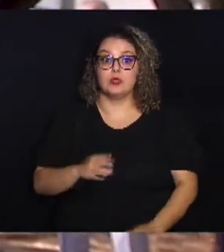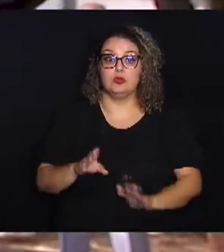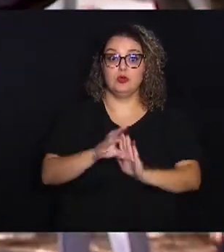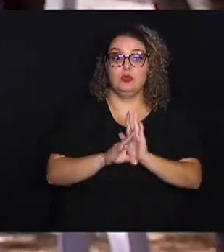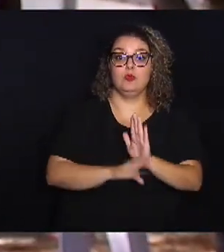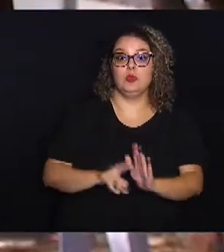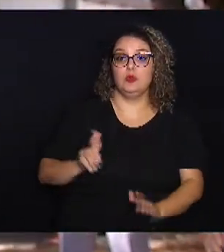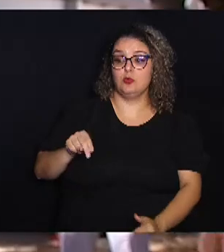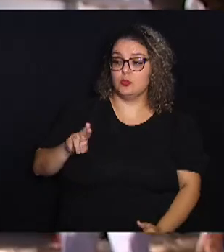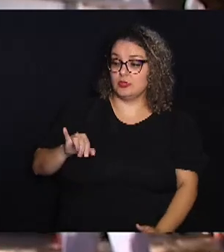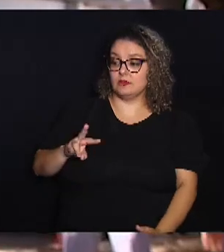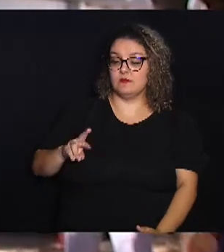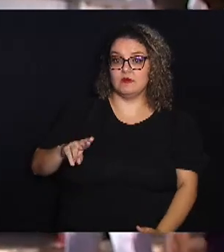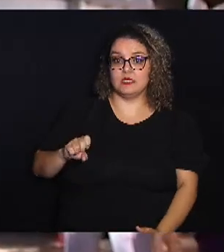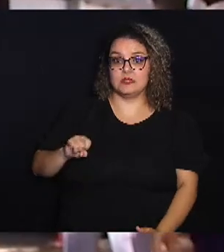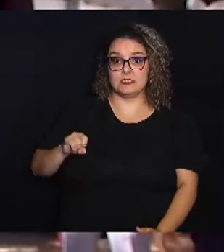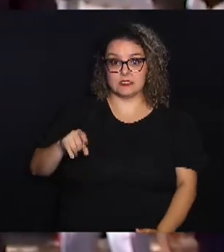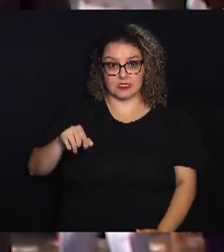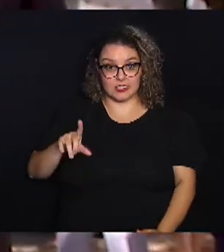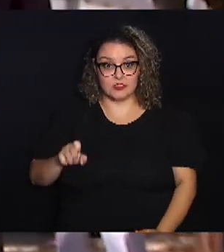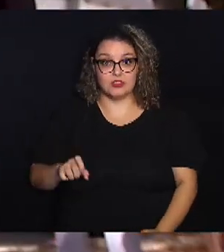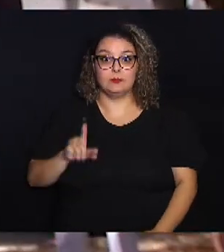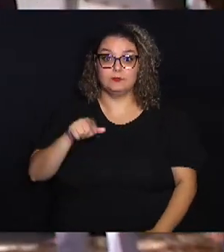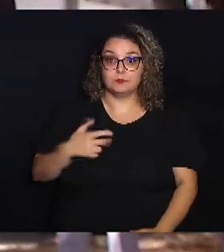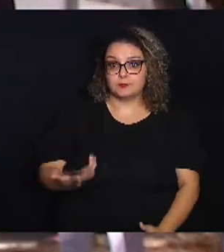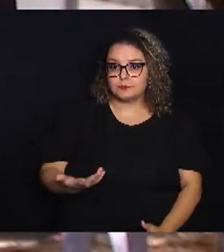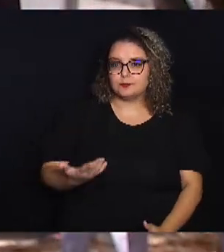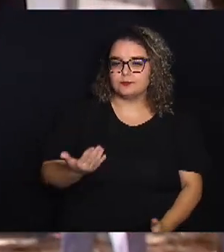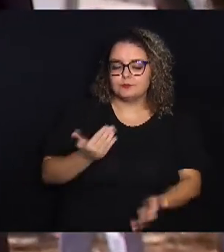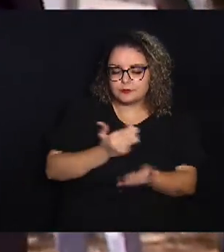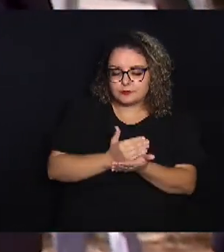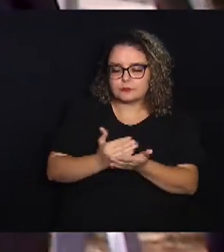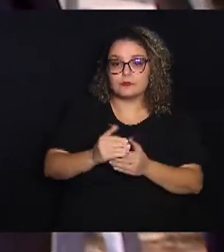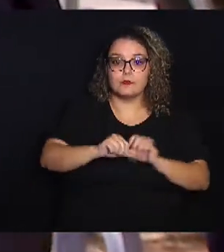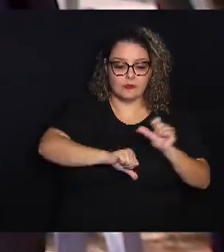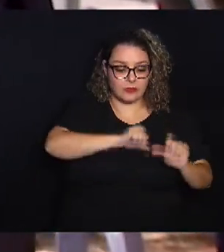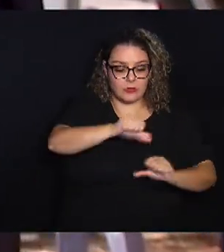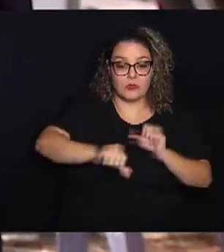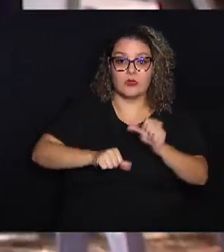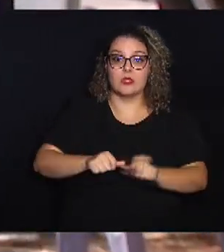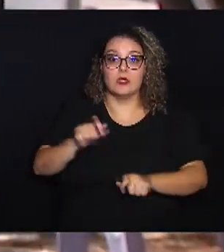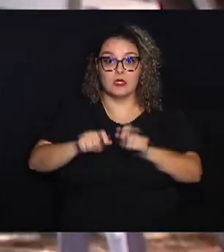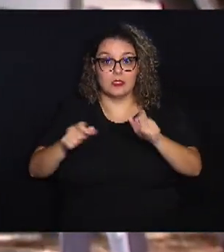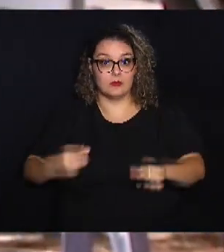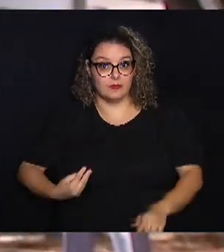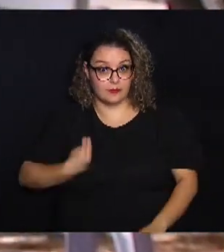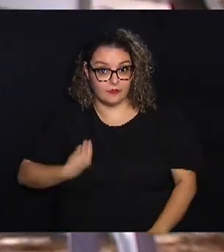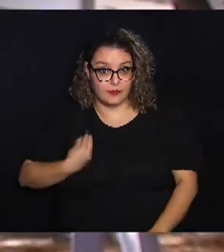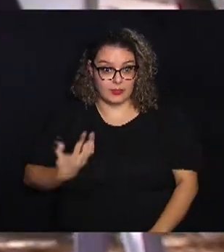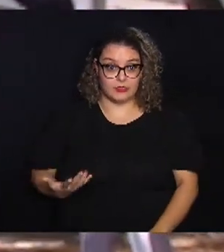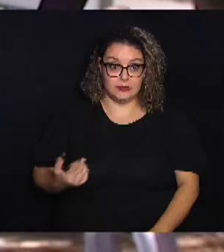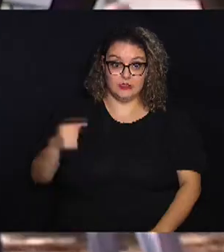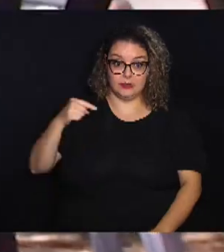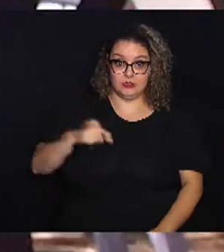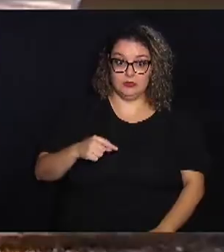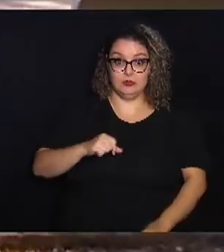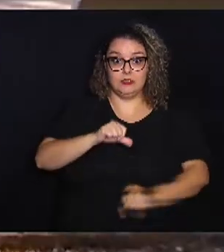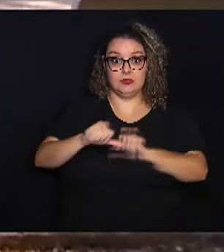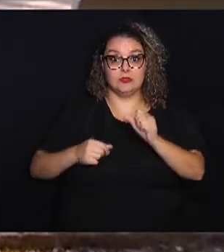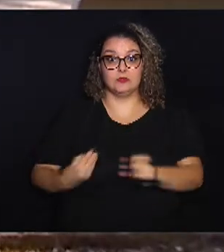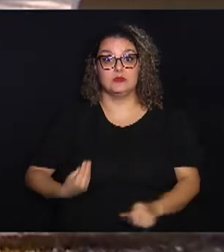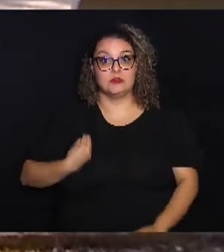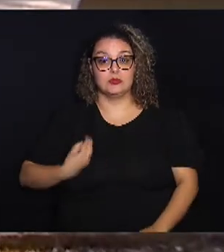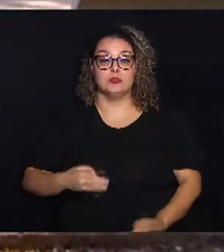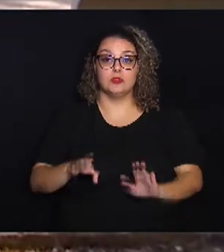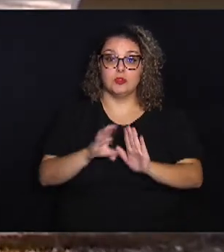Universidade ele é um ponto condutor para transformar a vida das pessoas. Então aqui transforma-se vidas. O